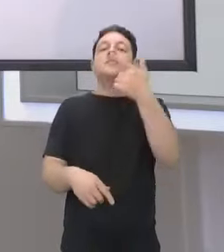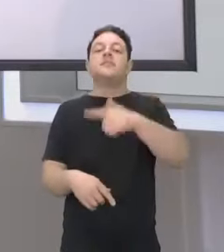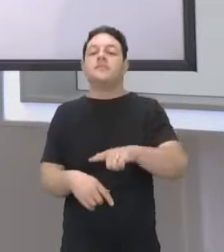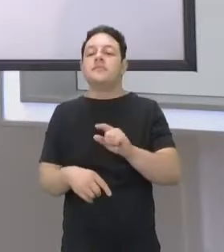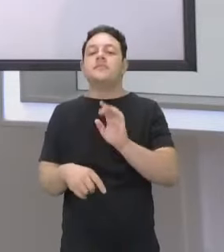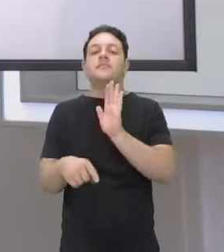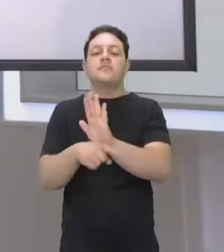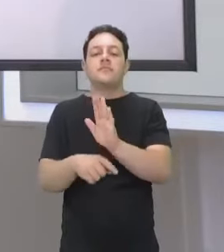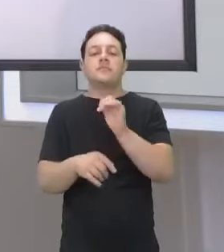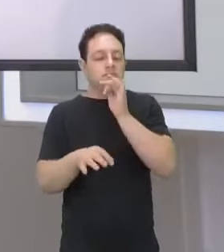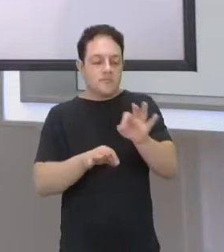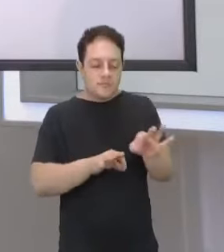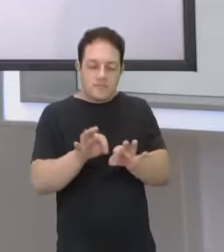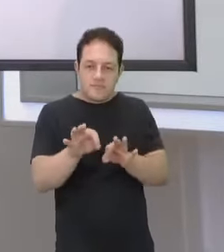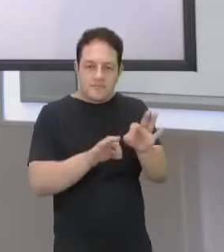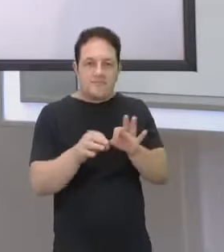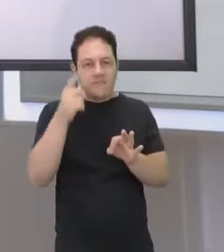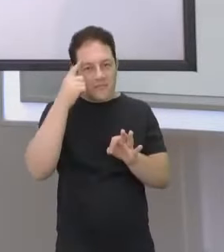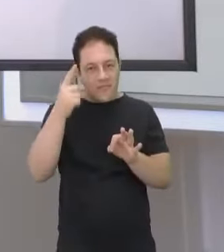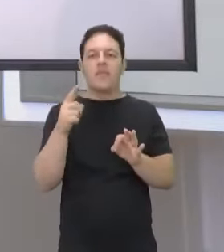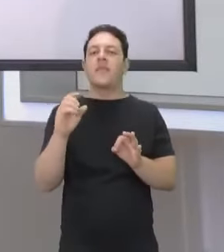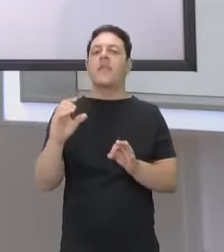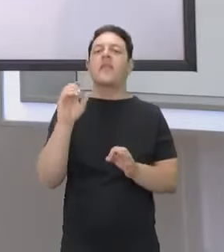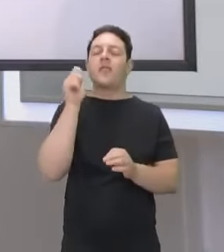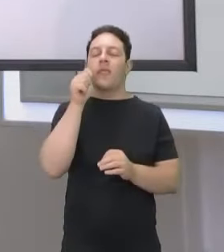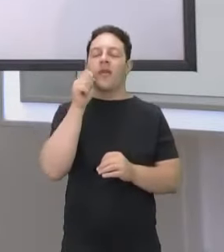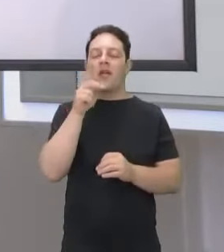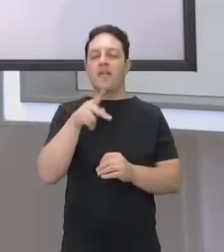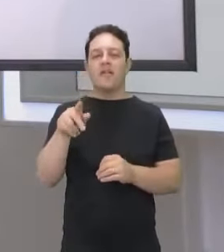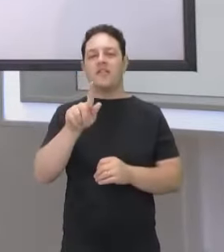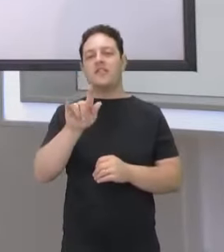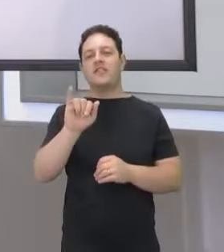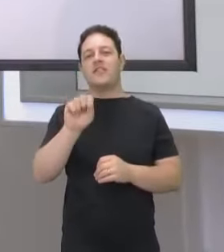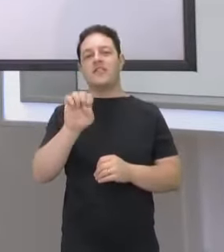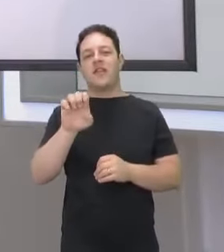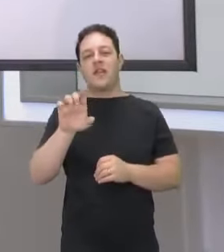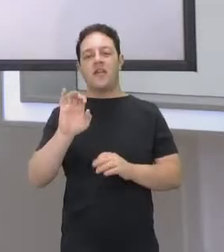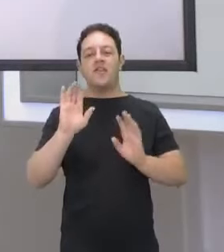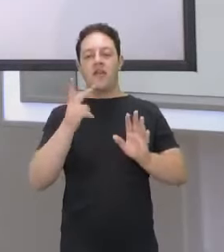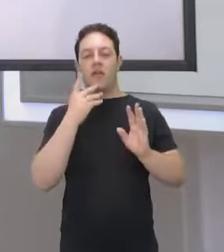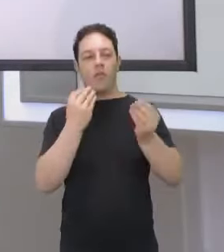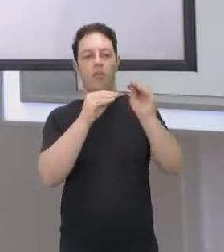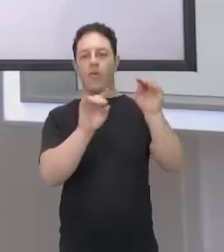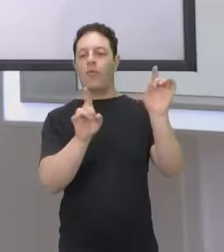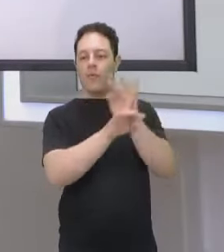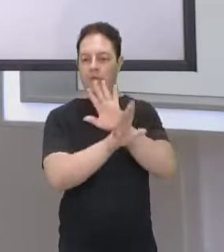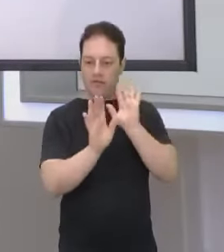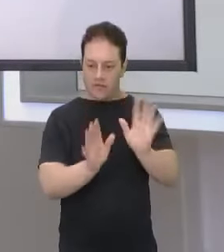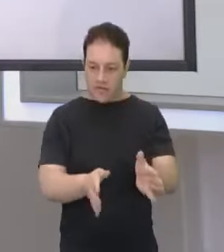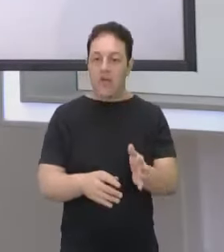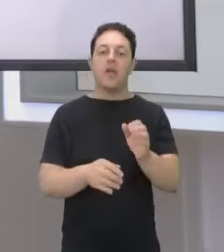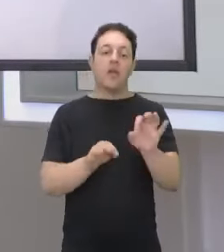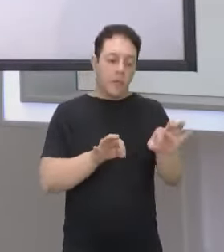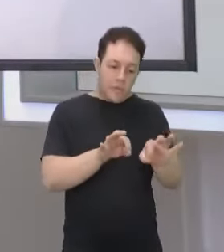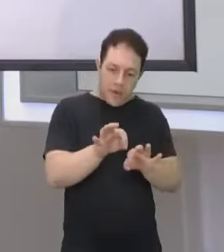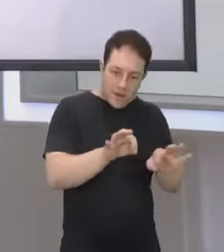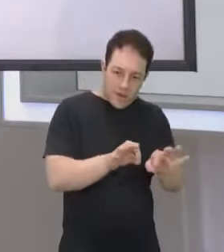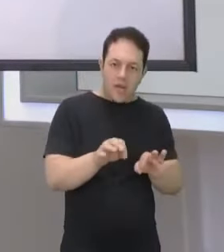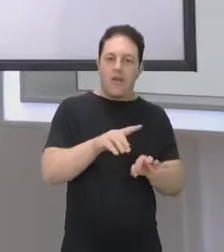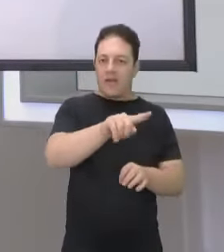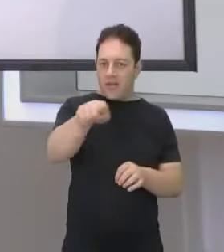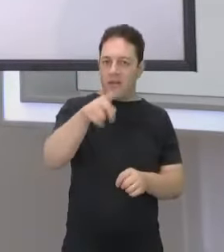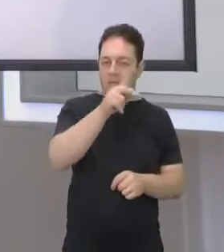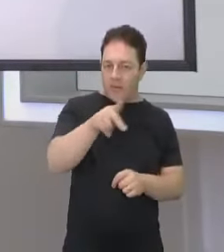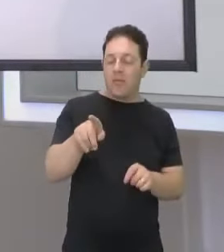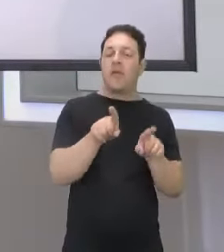planejamento curricular, que a professora Gisele mostrou para vocês, que já está prontinho. Então, mais do que planejar, no caso dos